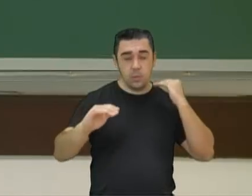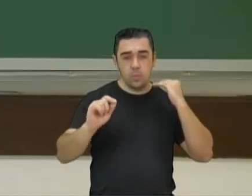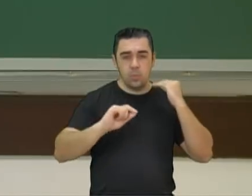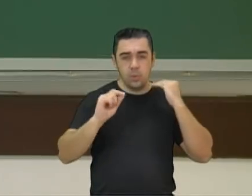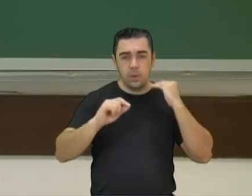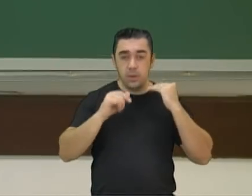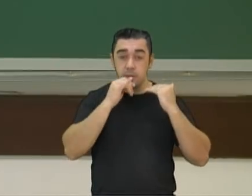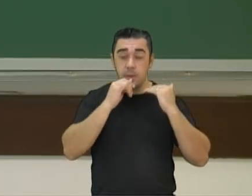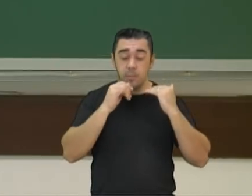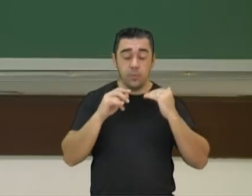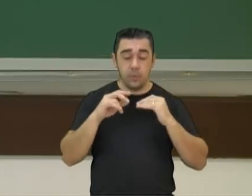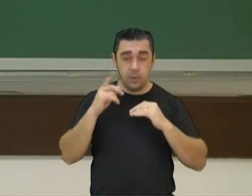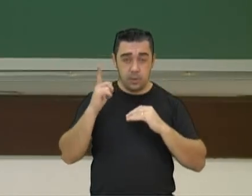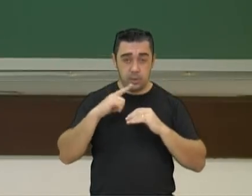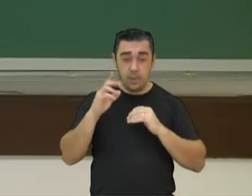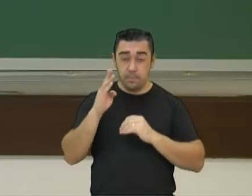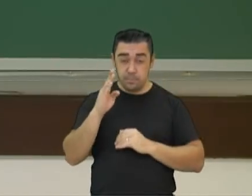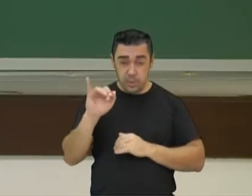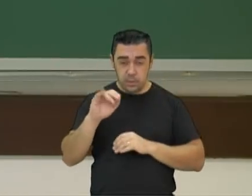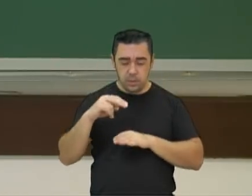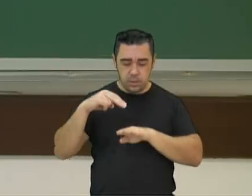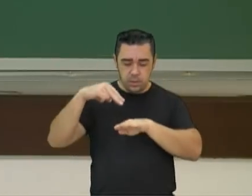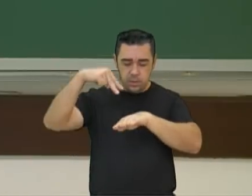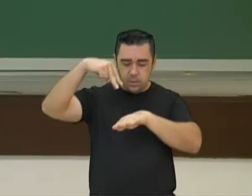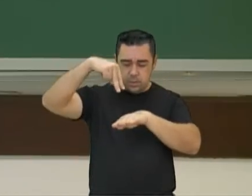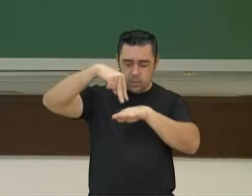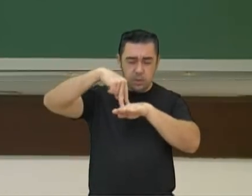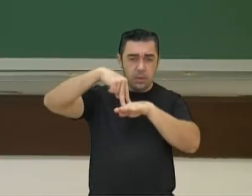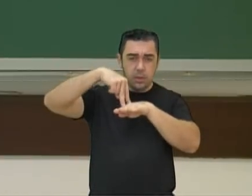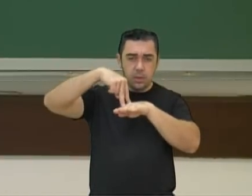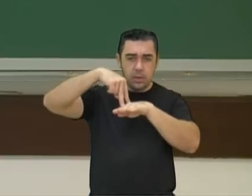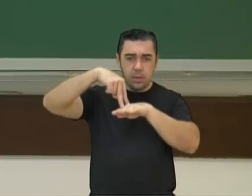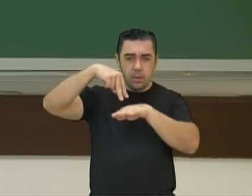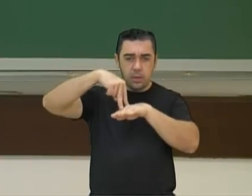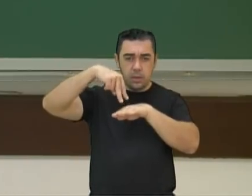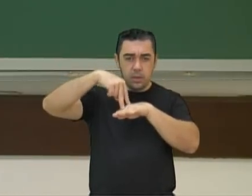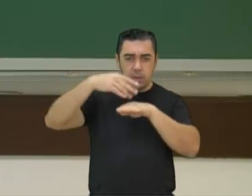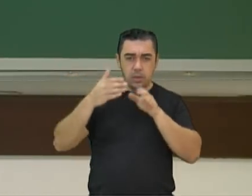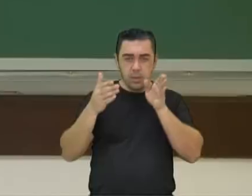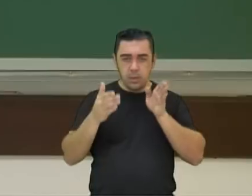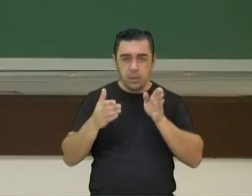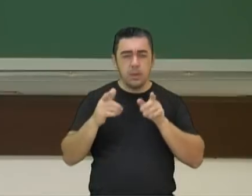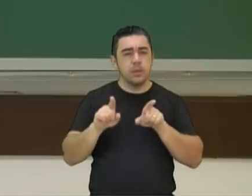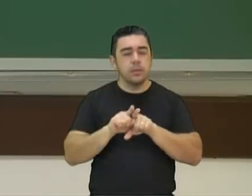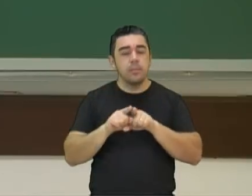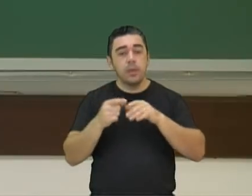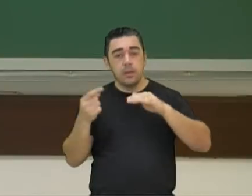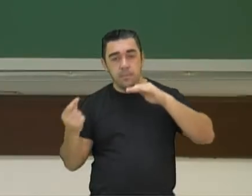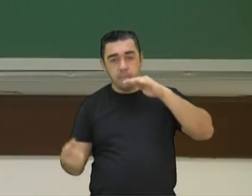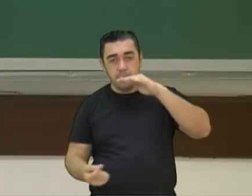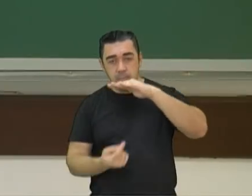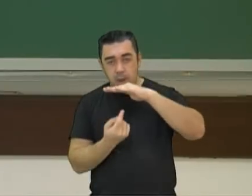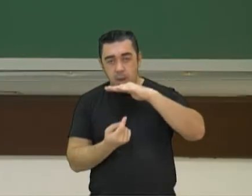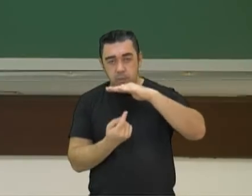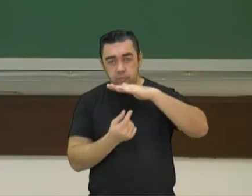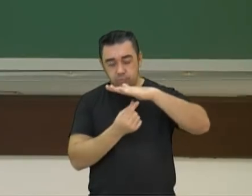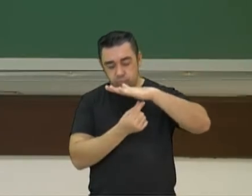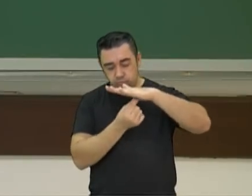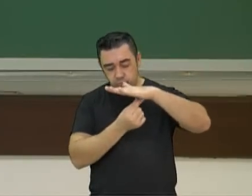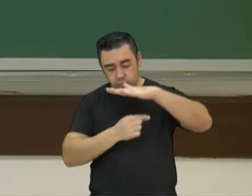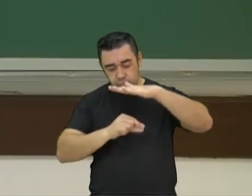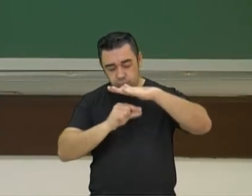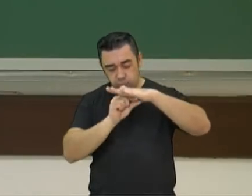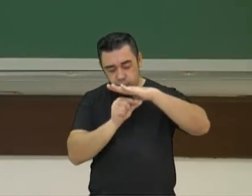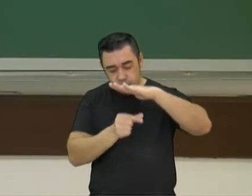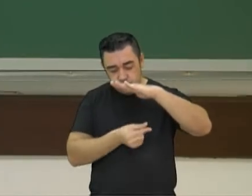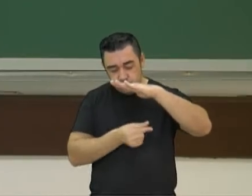meio da prancha. A quilha é aquele pequeno pedacinho colocado embaixo da prancha que fica dentro